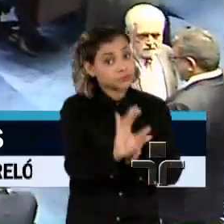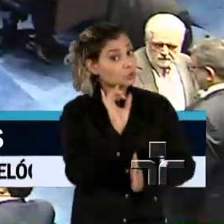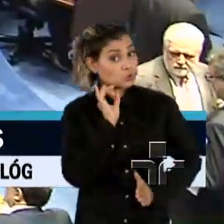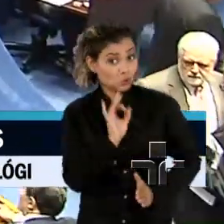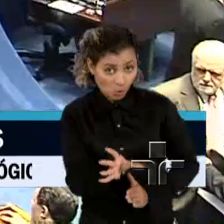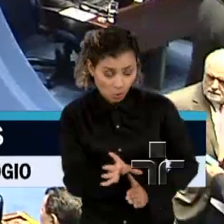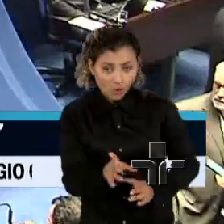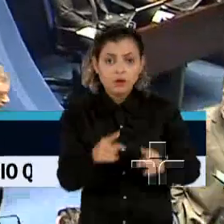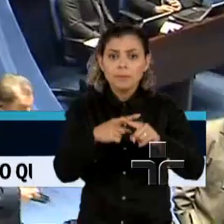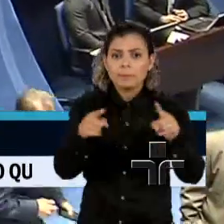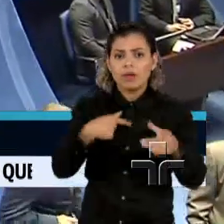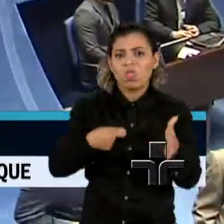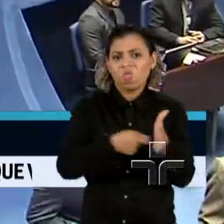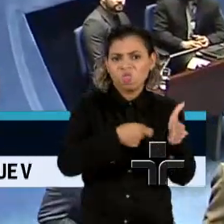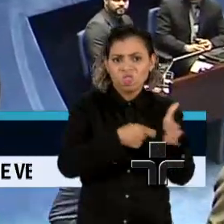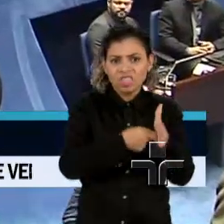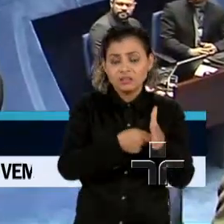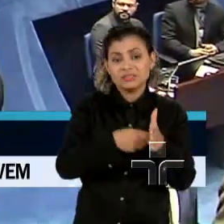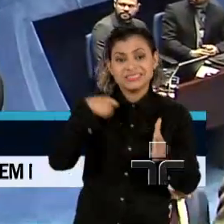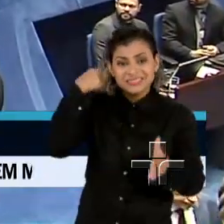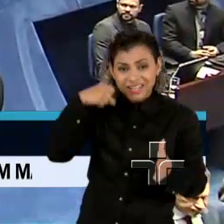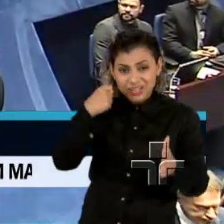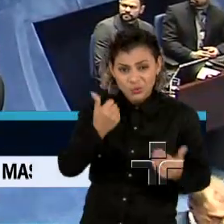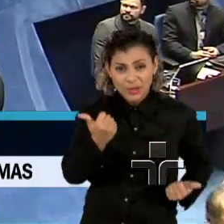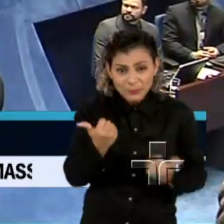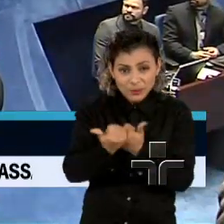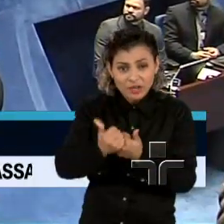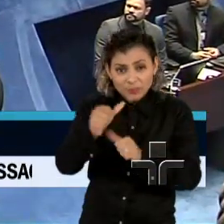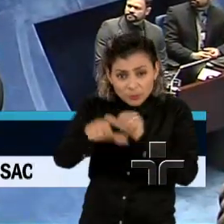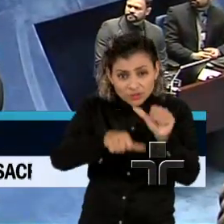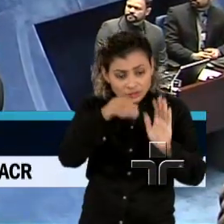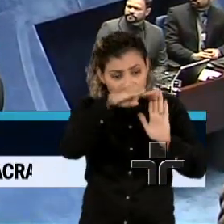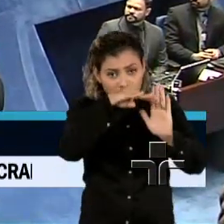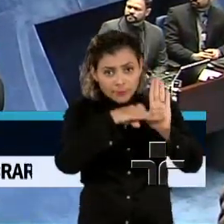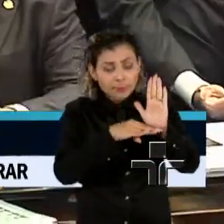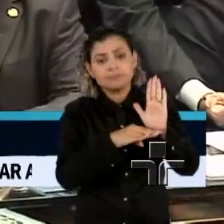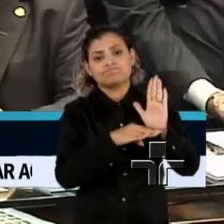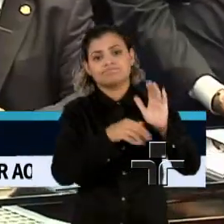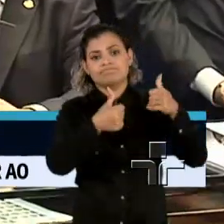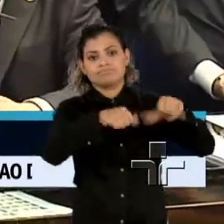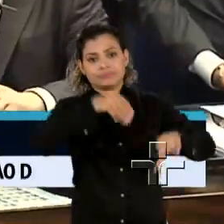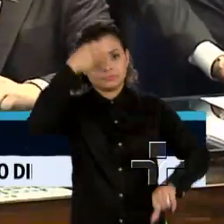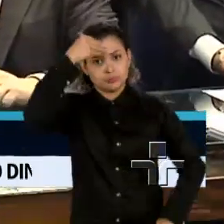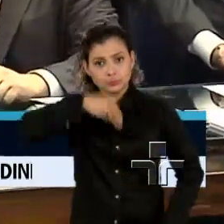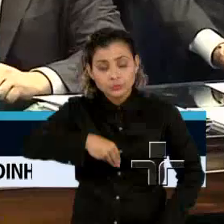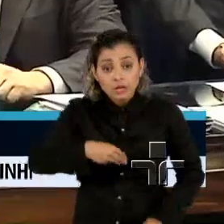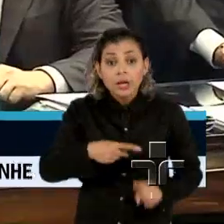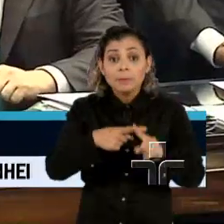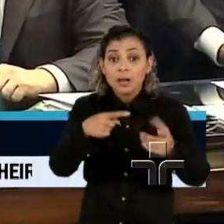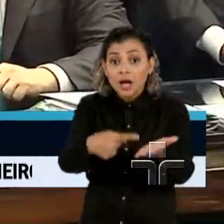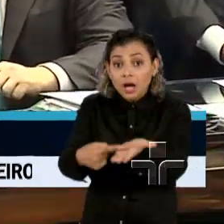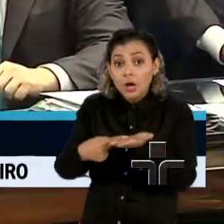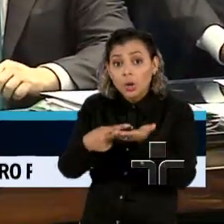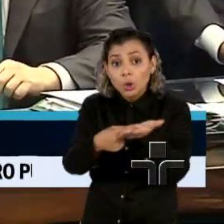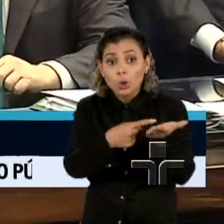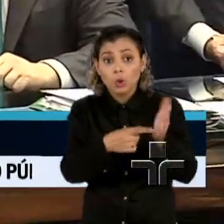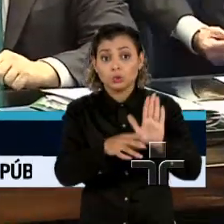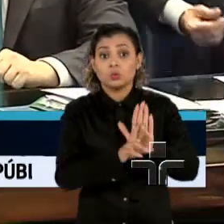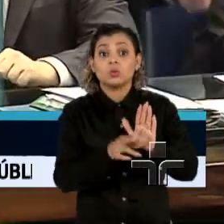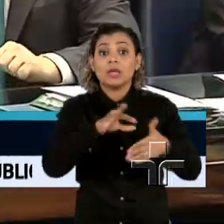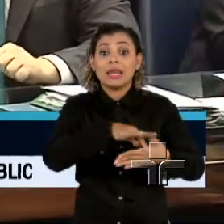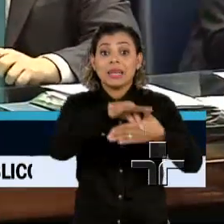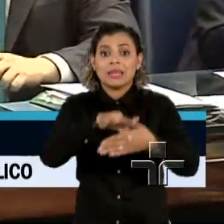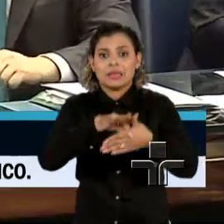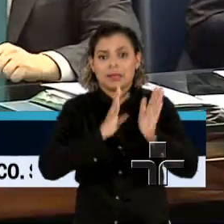e por parlamentares, os senadores que apoiavam as mudanças eleitorais recuaram. Depois de um acordo de líderes partidários, o relator